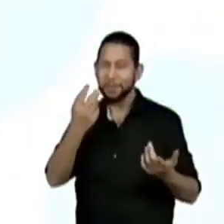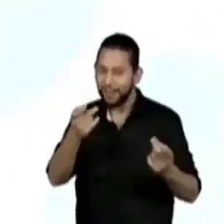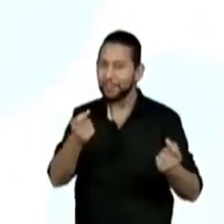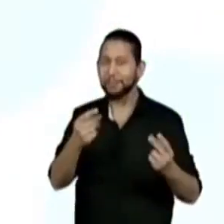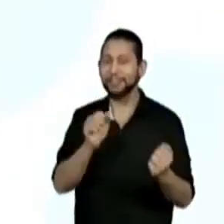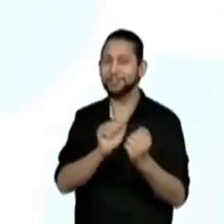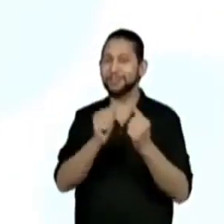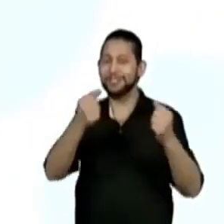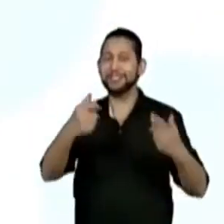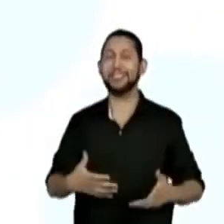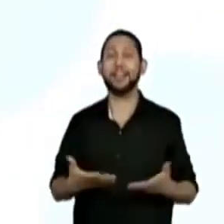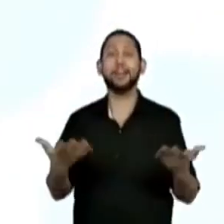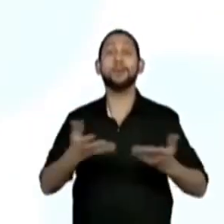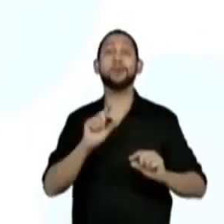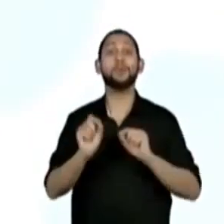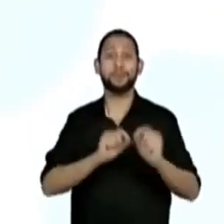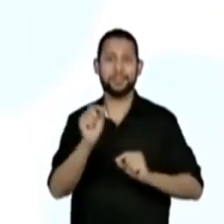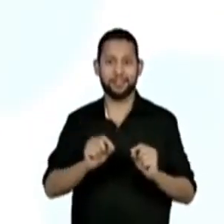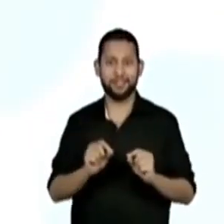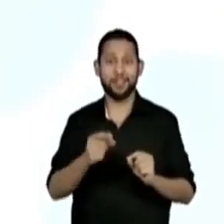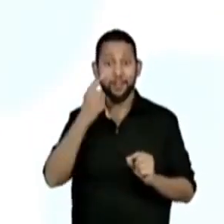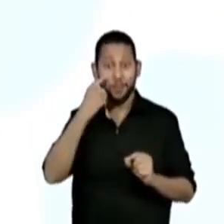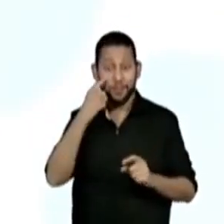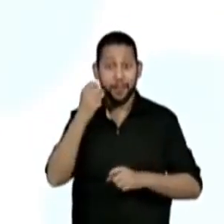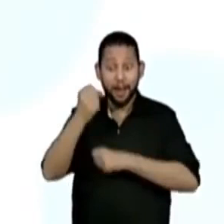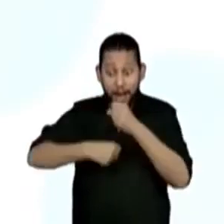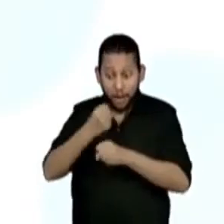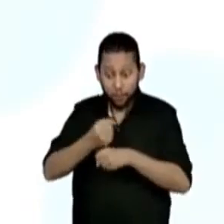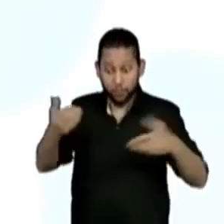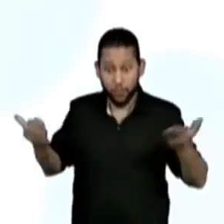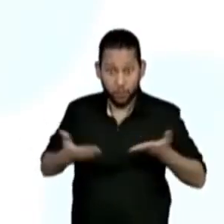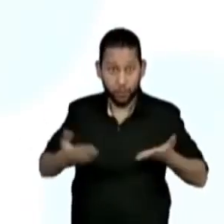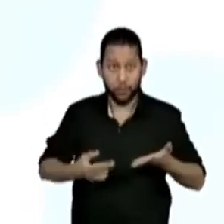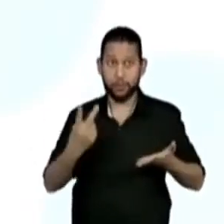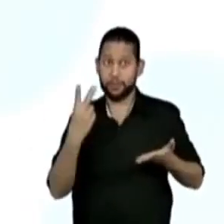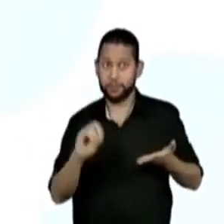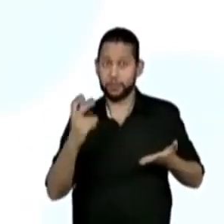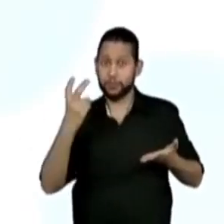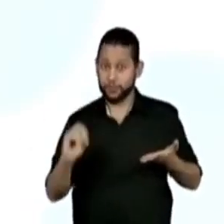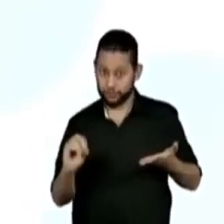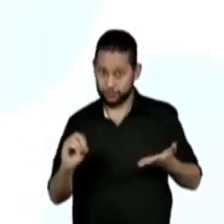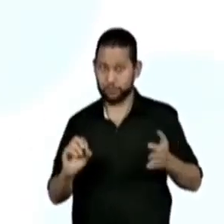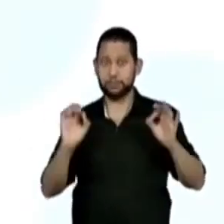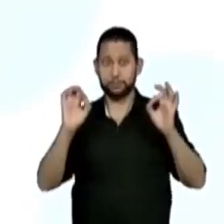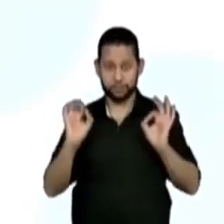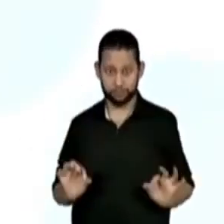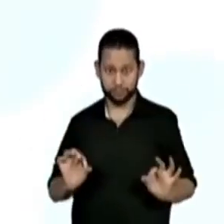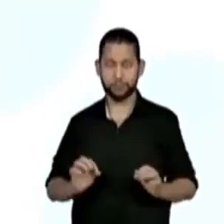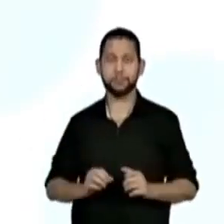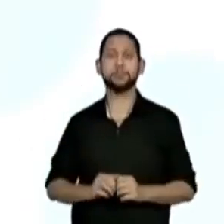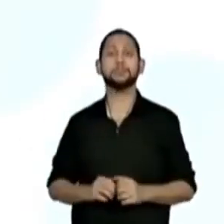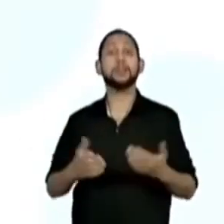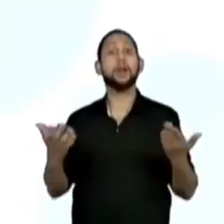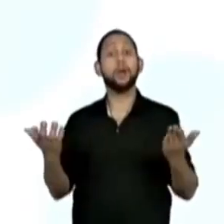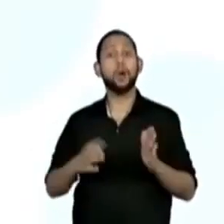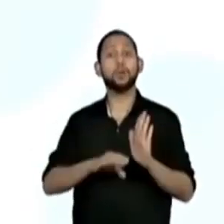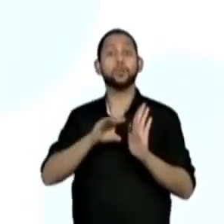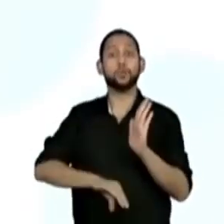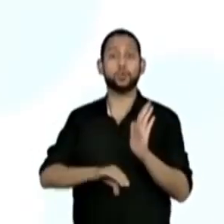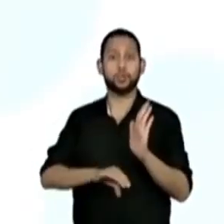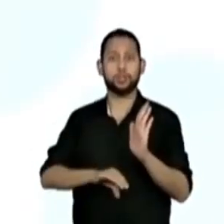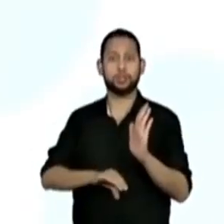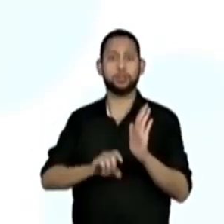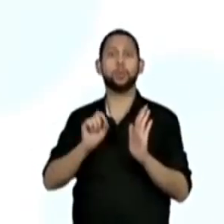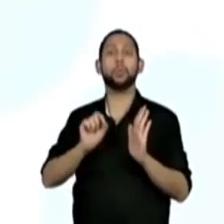hein a gente vai fazer o que a gente vai pegar o nosso ano o ano que nós estamos agora né 2020 e vamos tirar